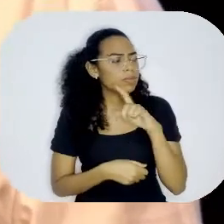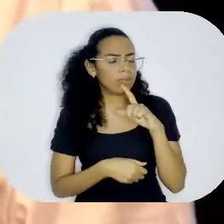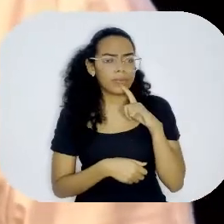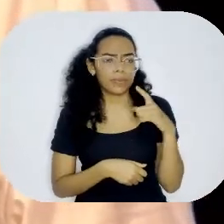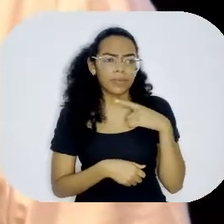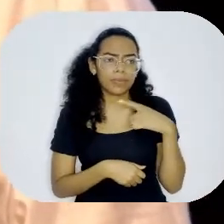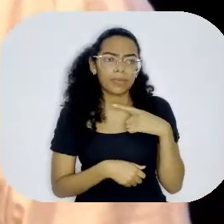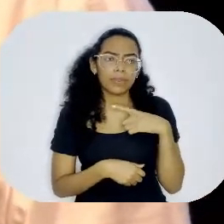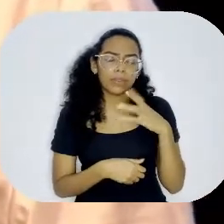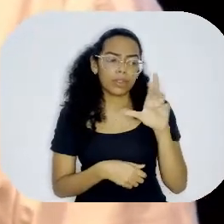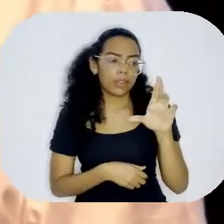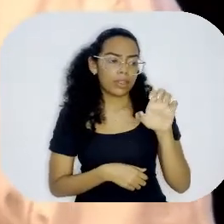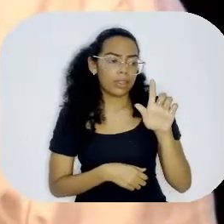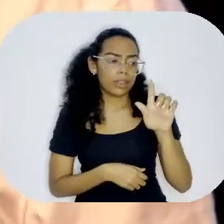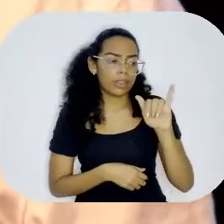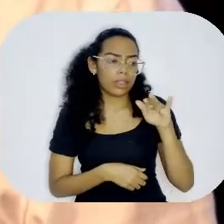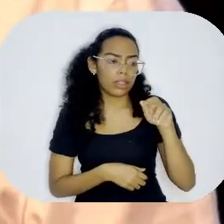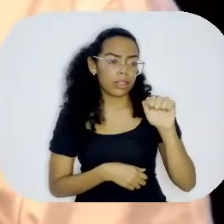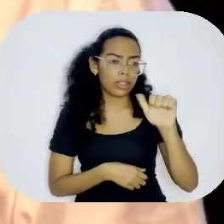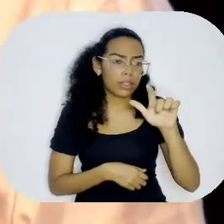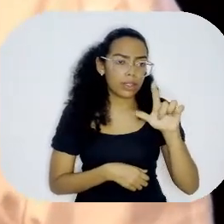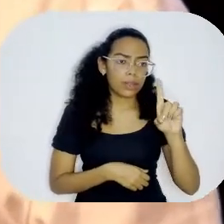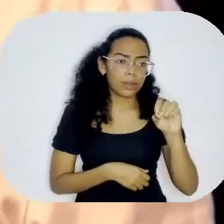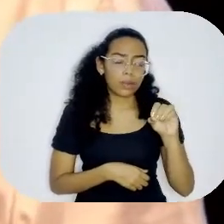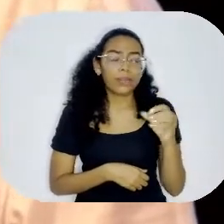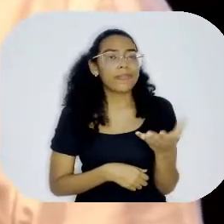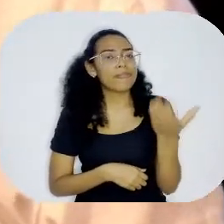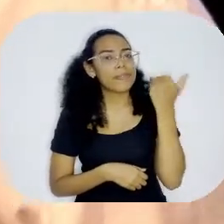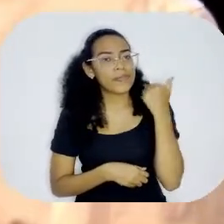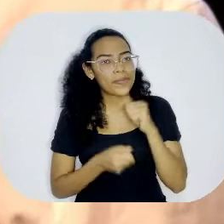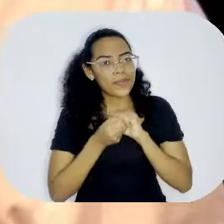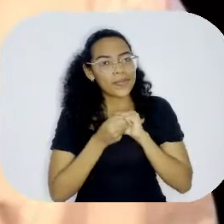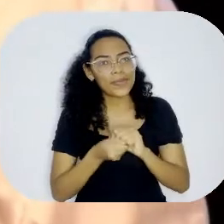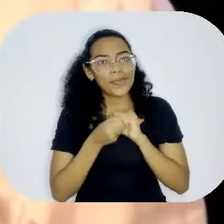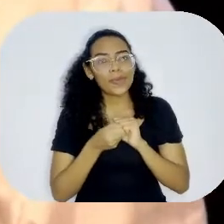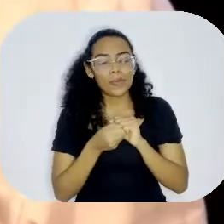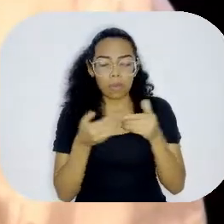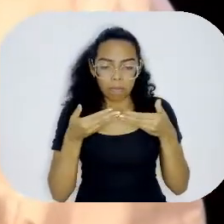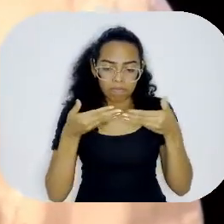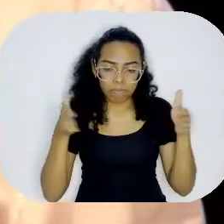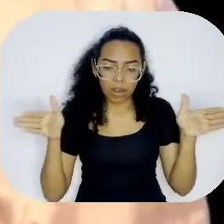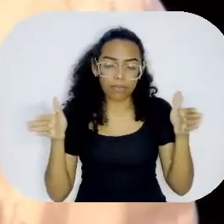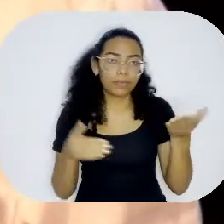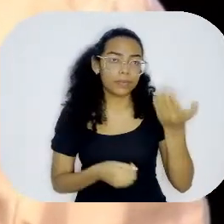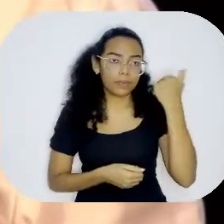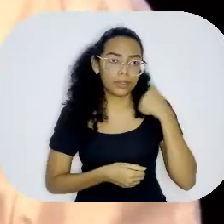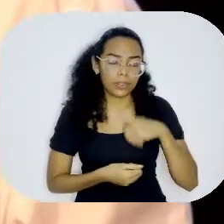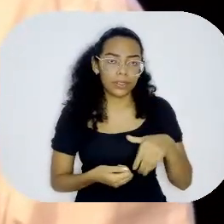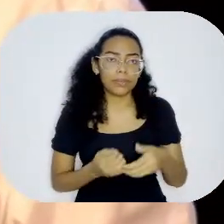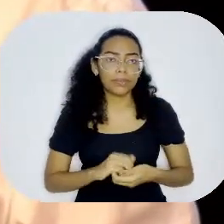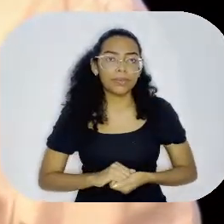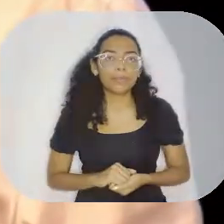premiação. Então, Reginaldo, você vai vir aqui declamar o seu poema, abrir aqui, você vai abrir esse momento dos poemas aqui, suba aqui